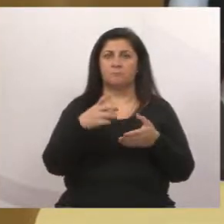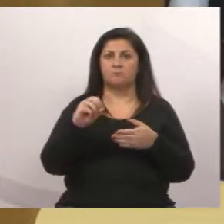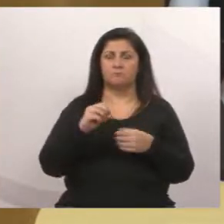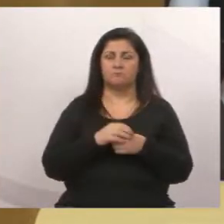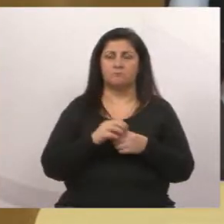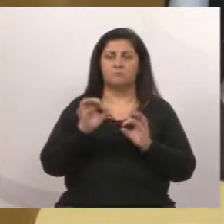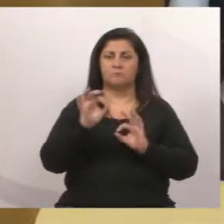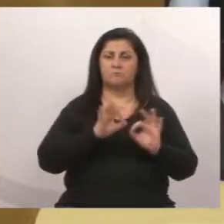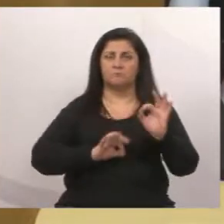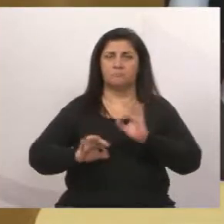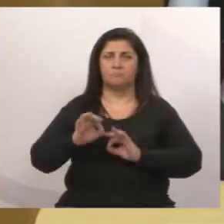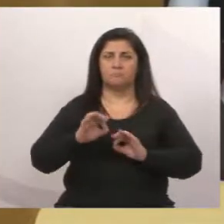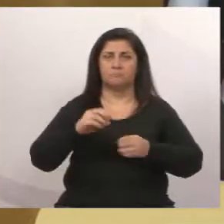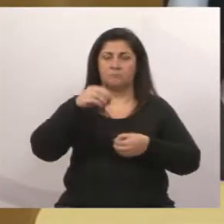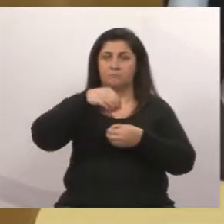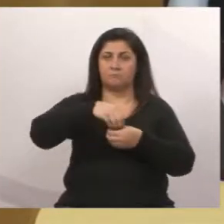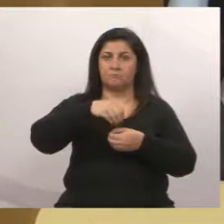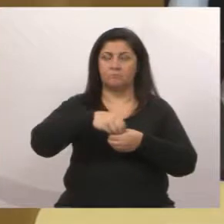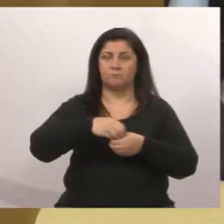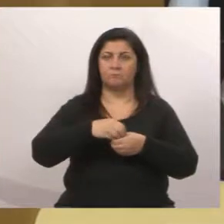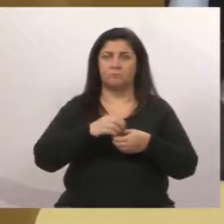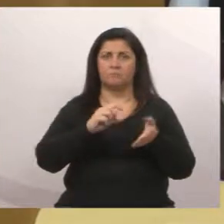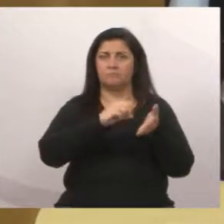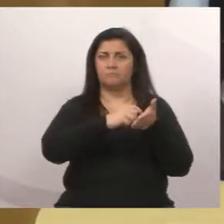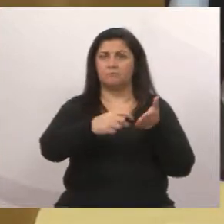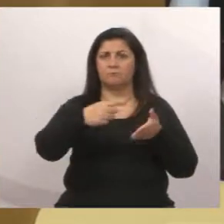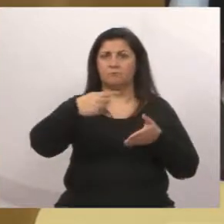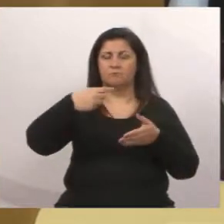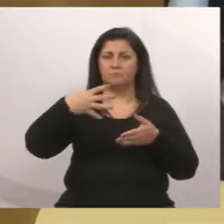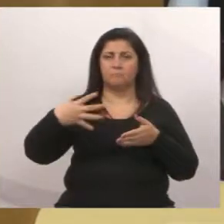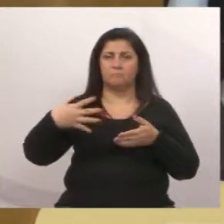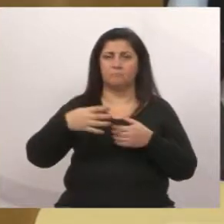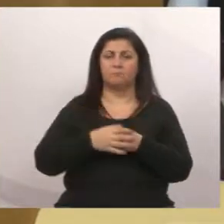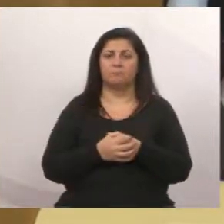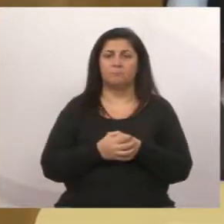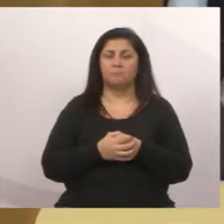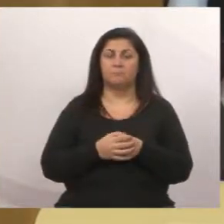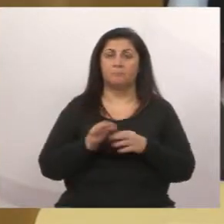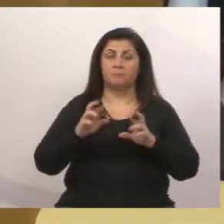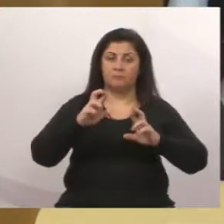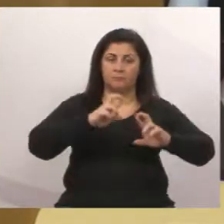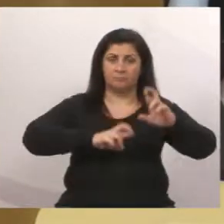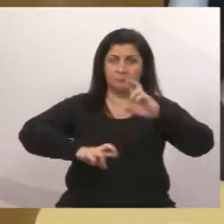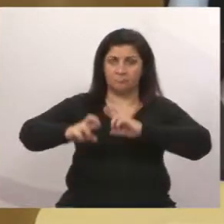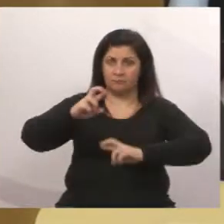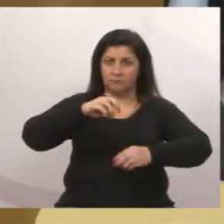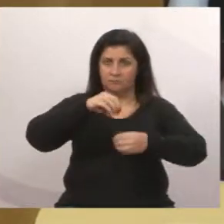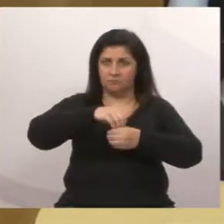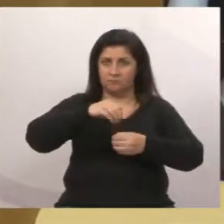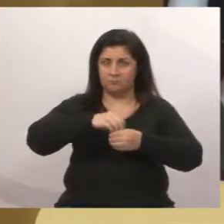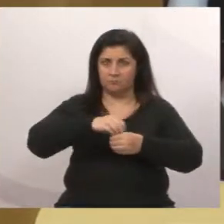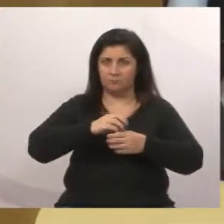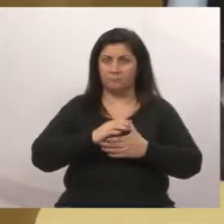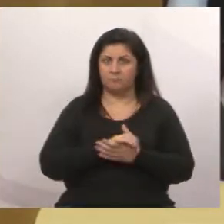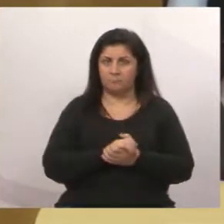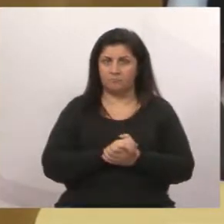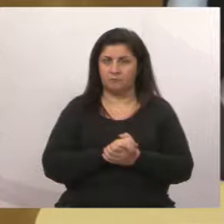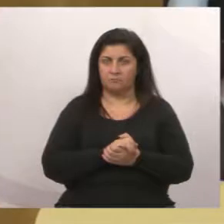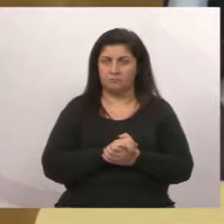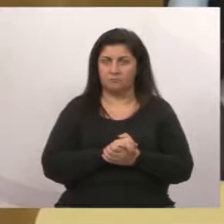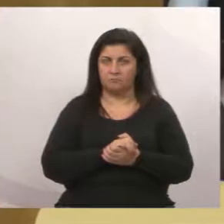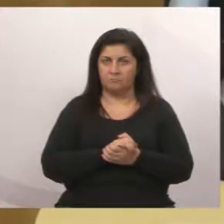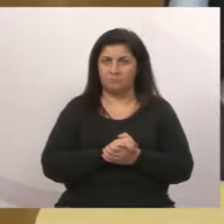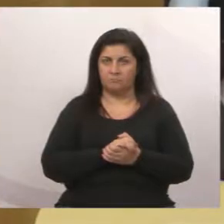Interna. Parágrafo 4º, a Controladoria Interna constitui órgão autônomo da